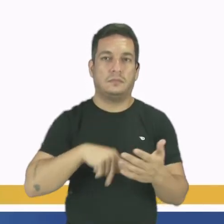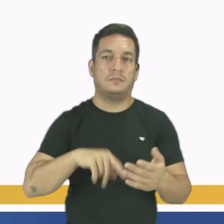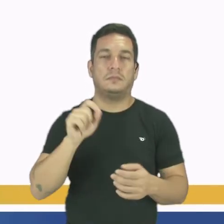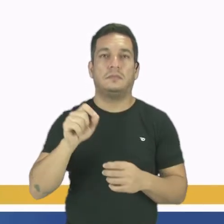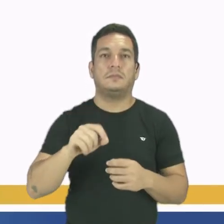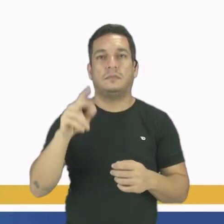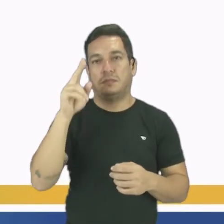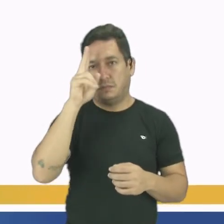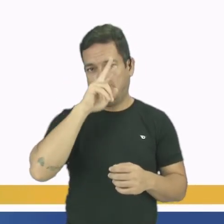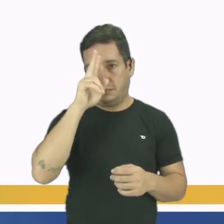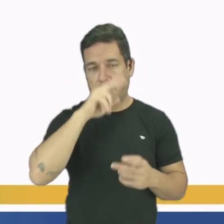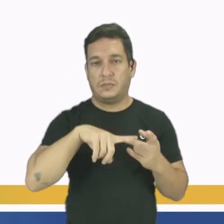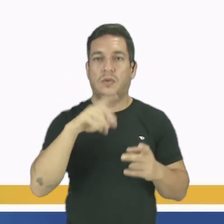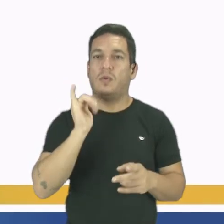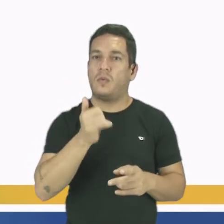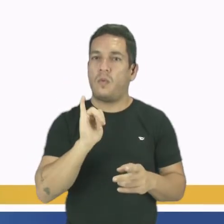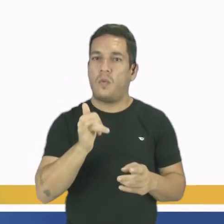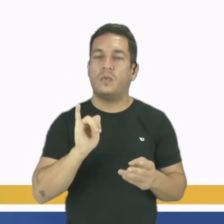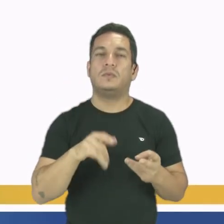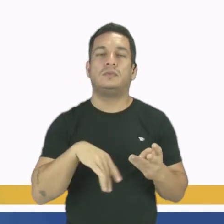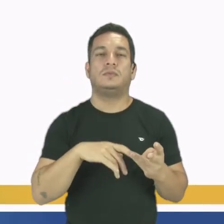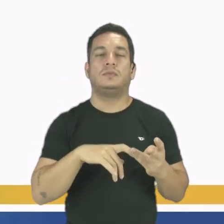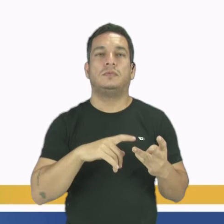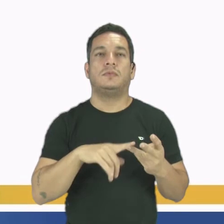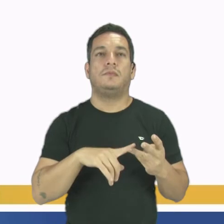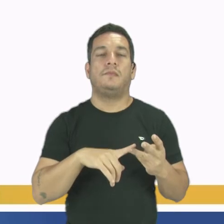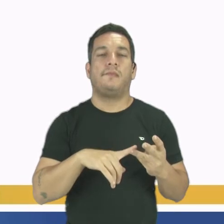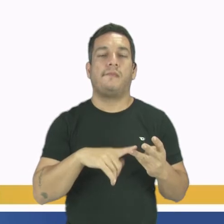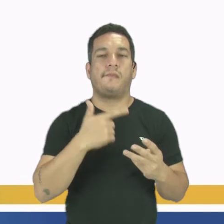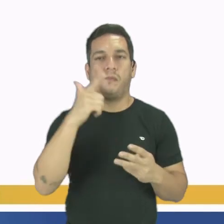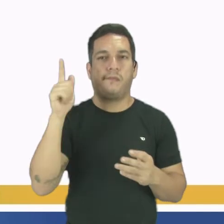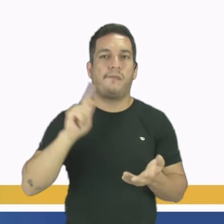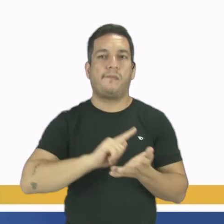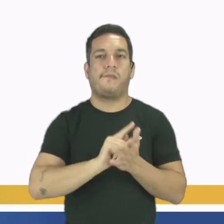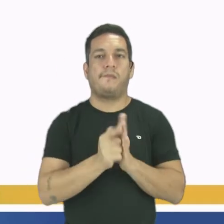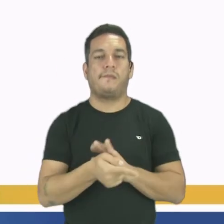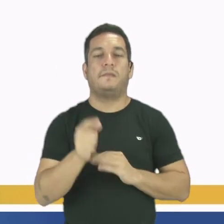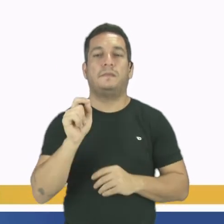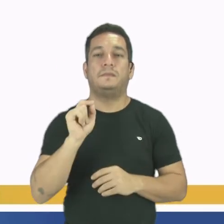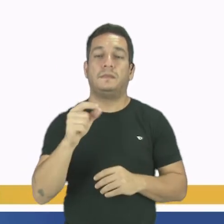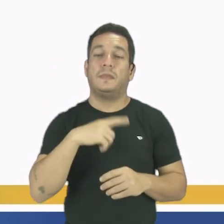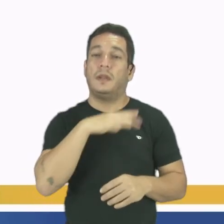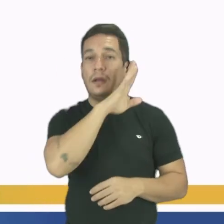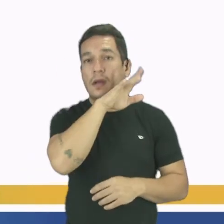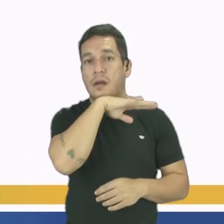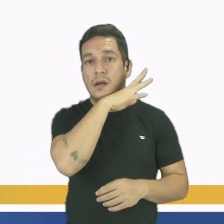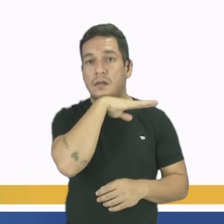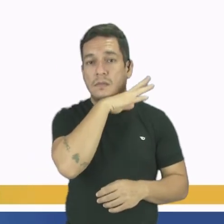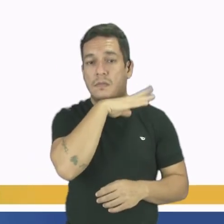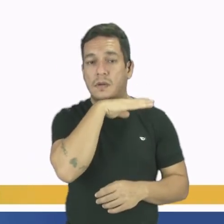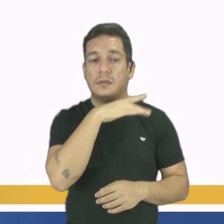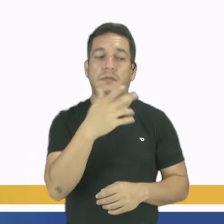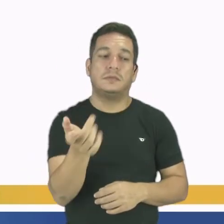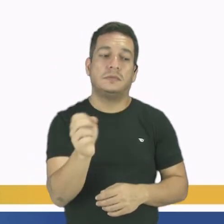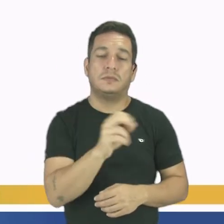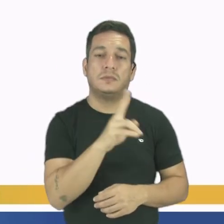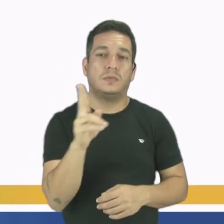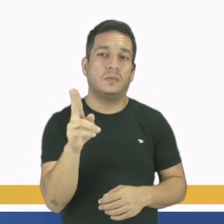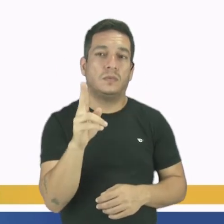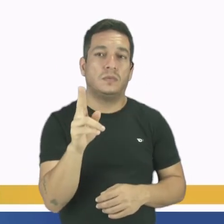sobre lendas, contos e outros gêneros que trabalham com animais ou